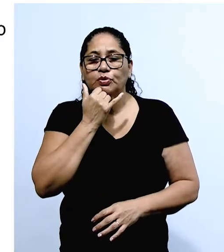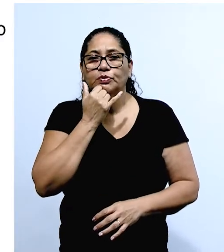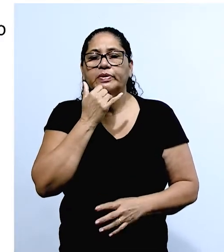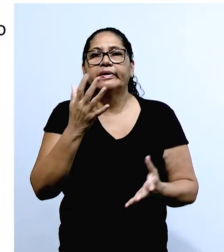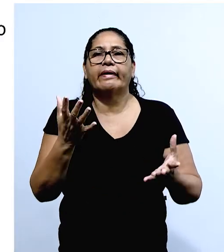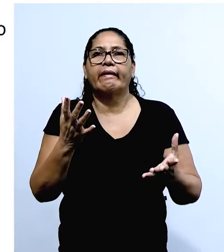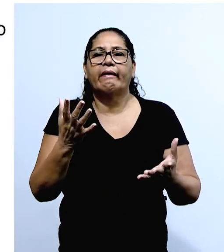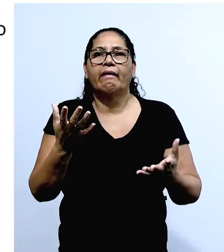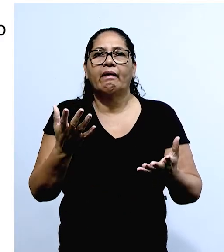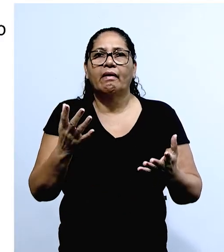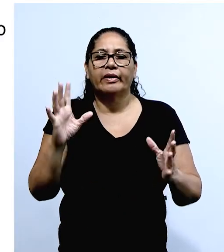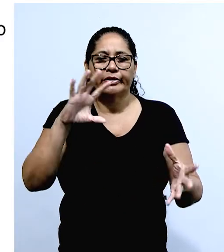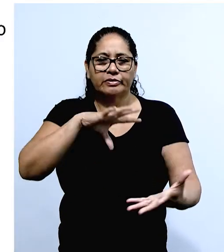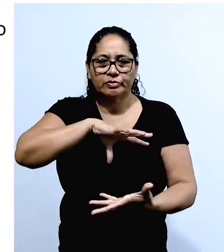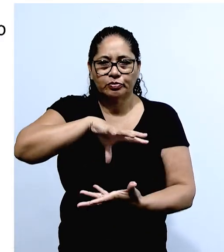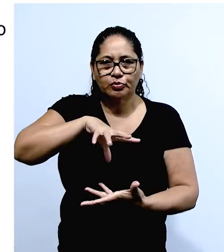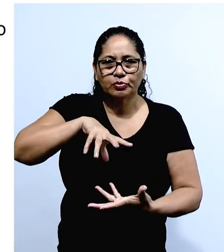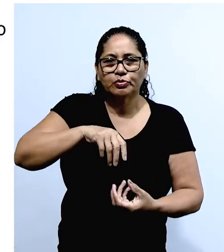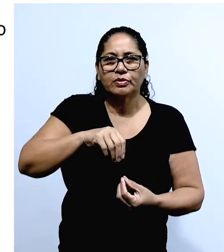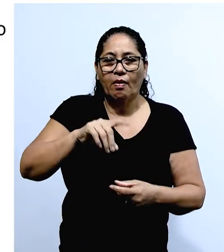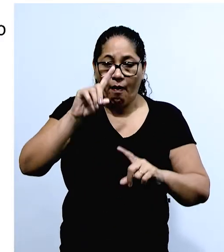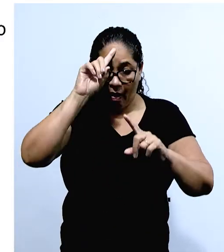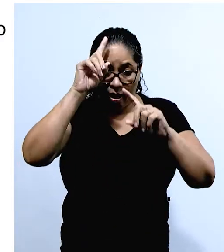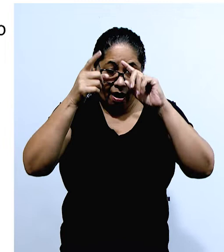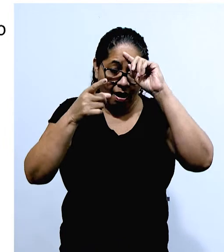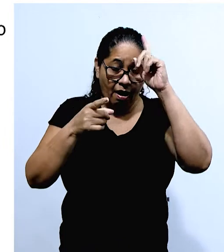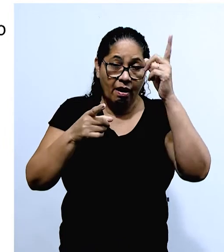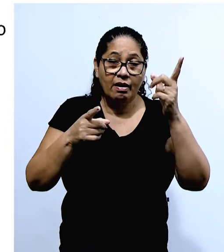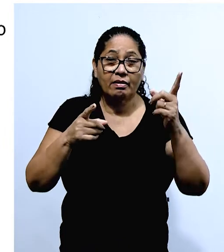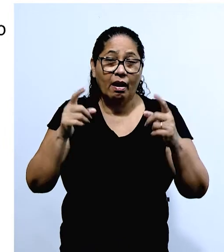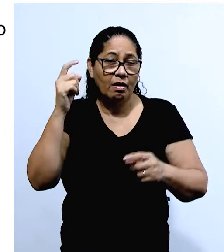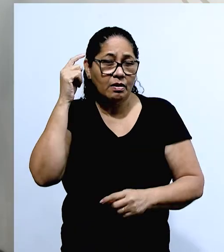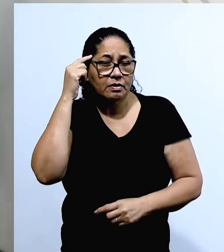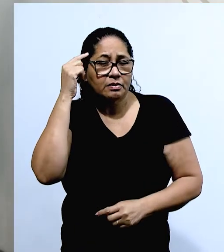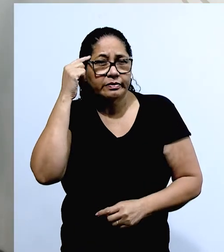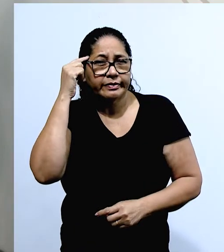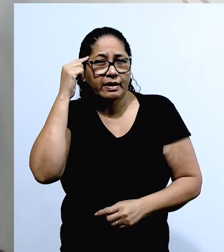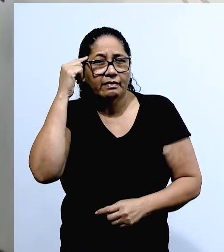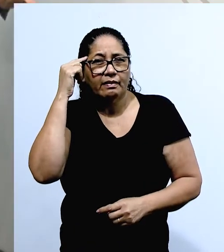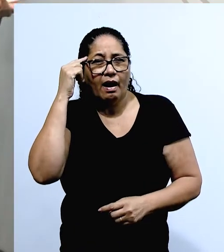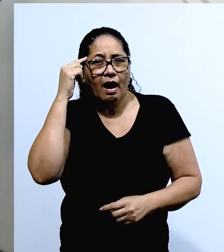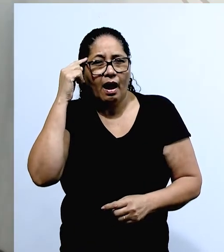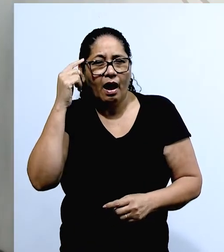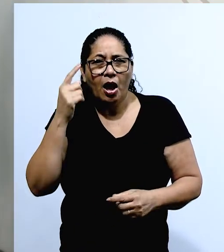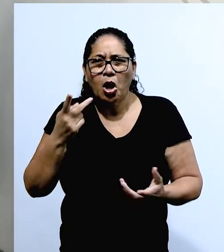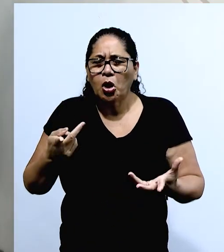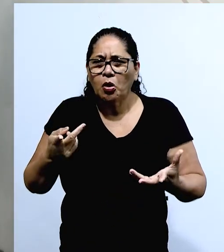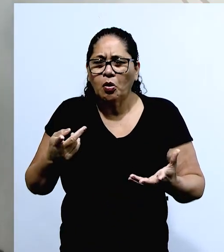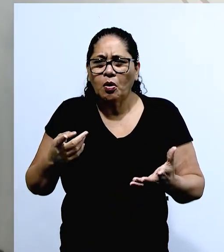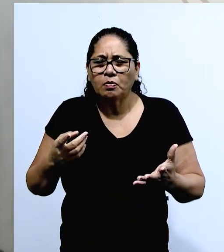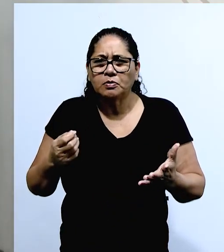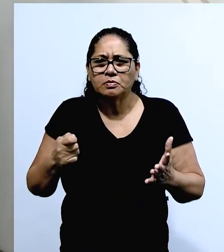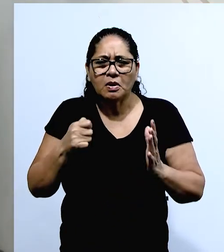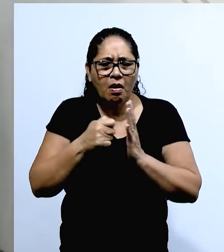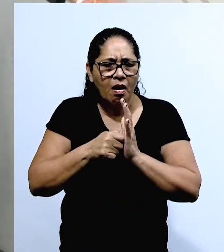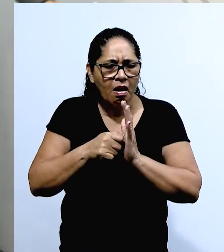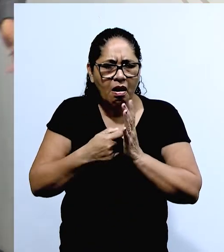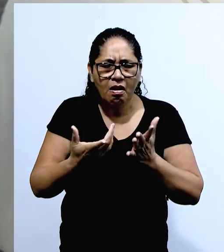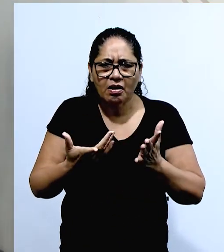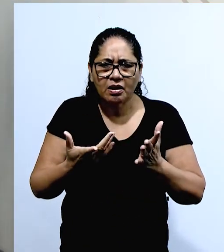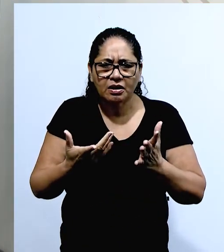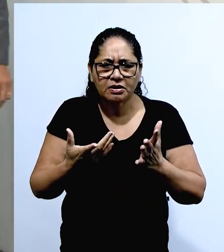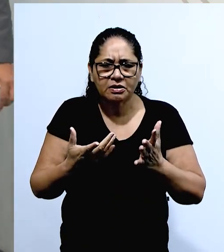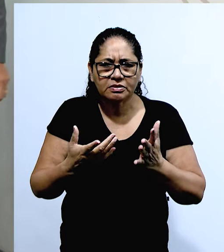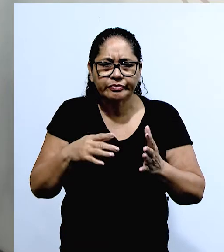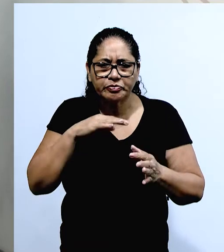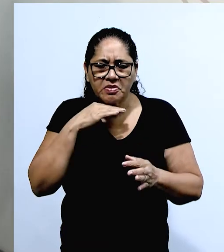tornar-se referência mundial em ciência policial. Então a ideia é essa. Quando a gente pensar numa perícia de algum crime, alguma perícia específica,